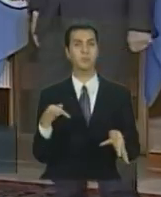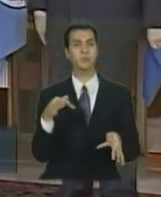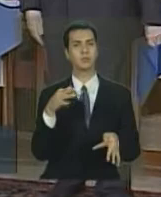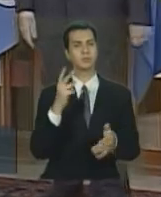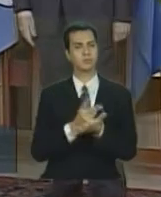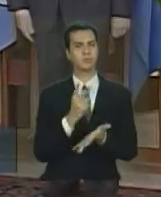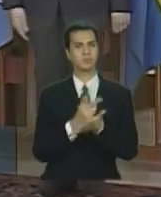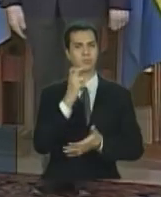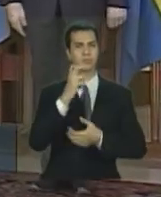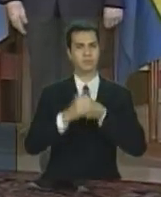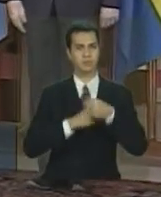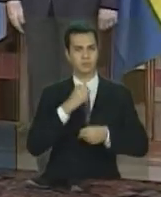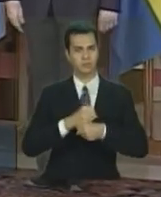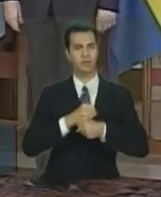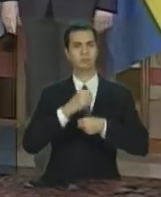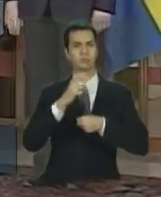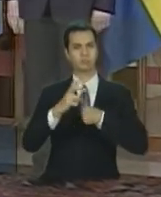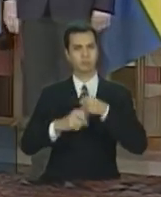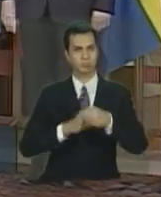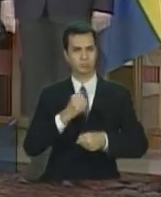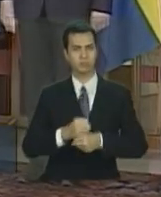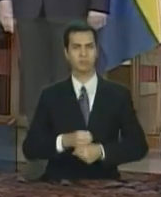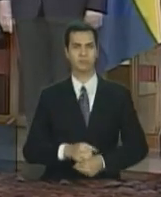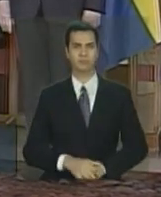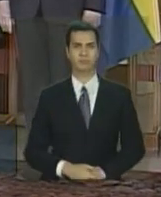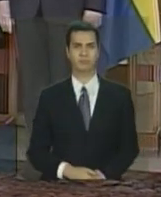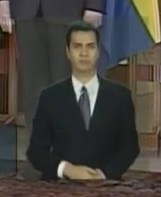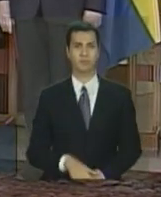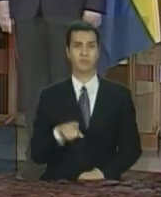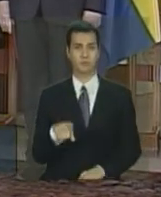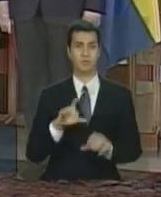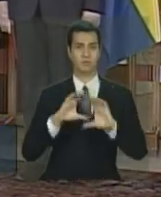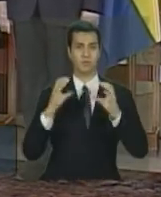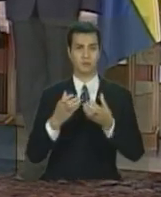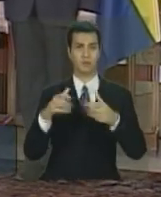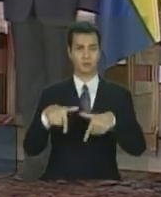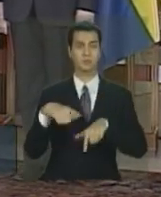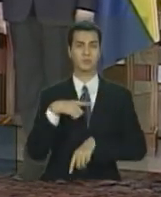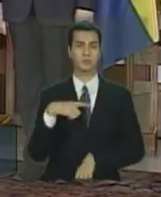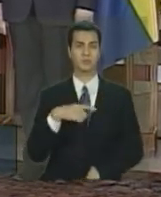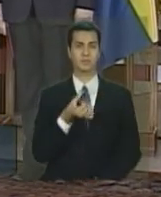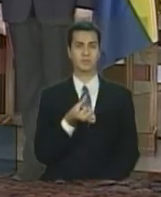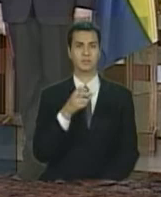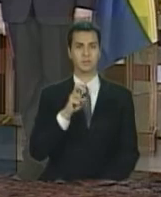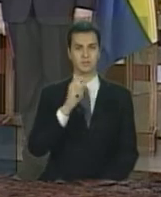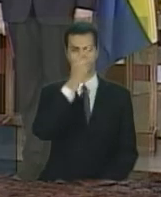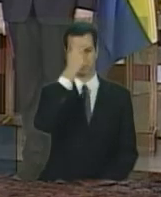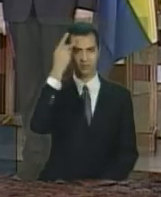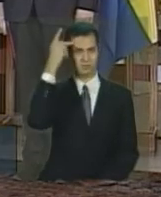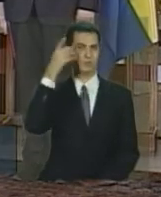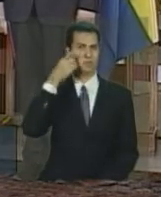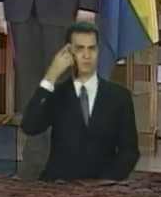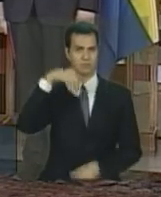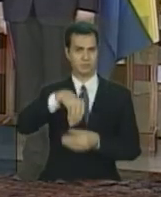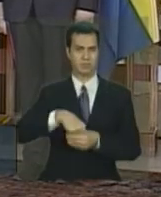5 anos. A Câmara possui 65 representantes.